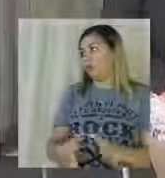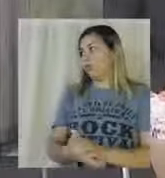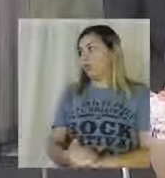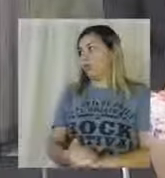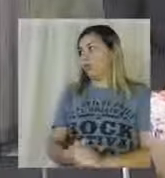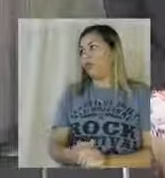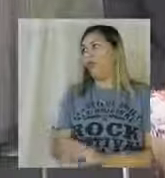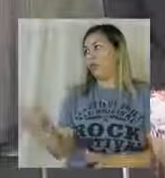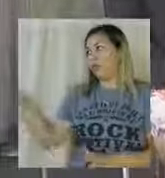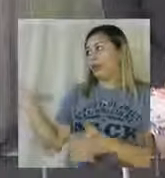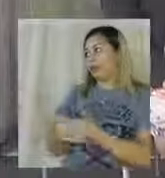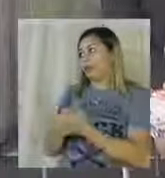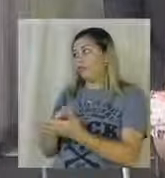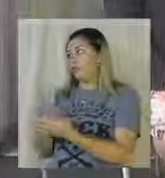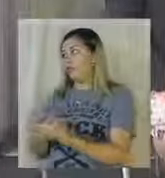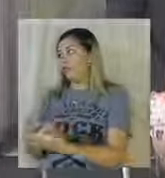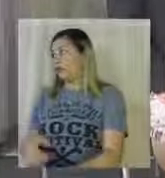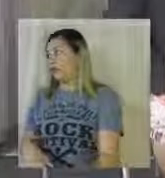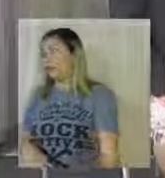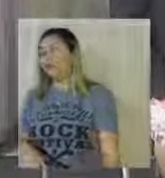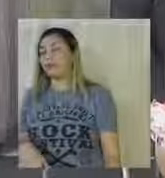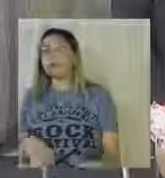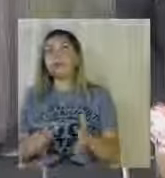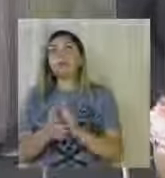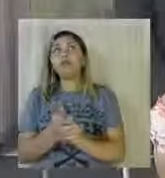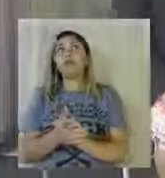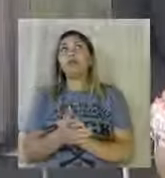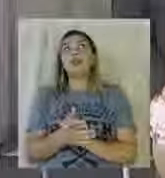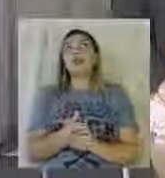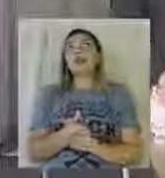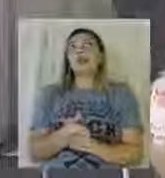Libras. O que precisa mudar?